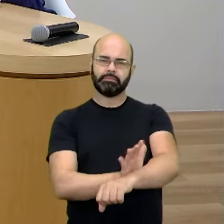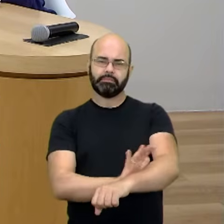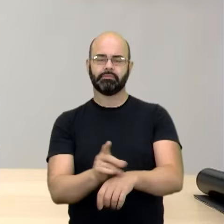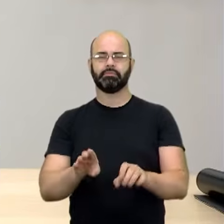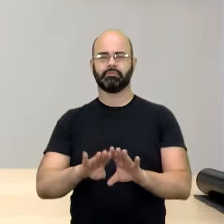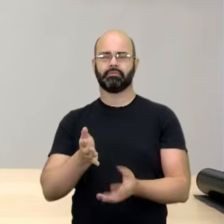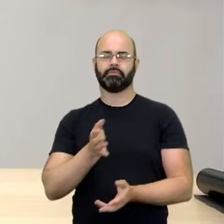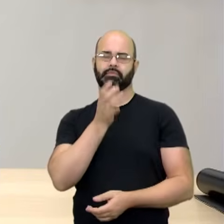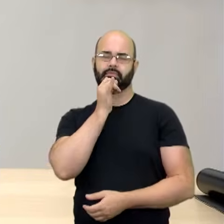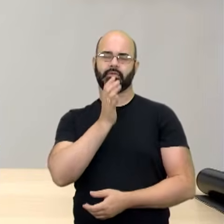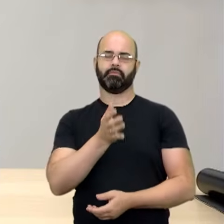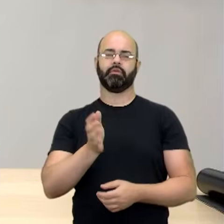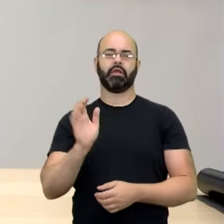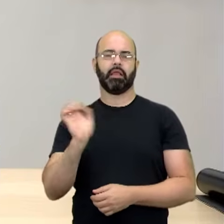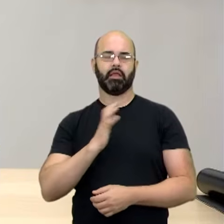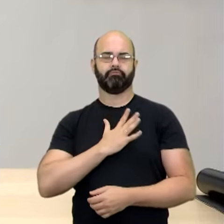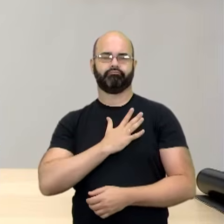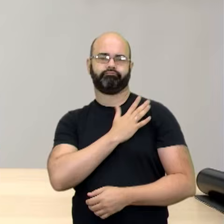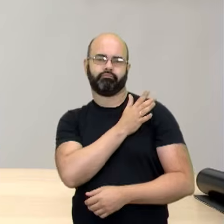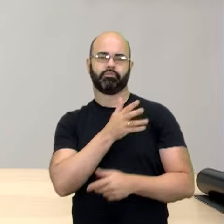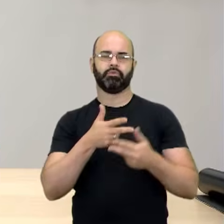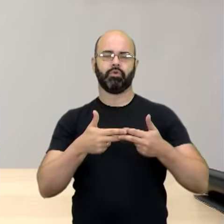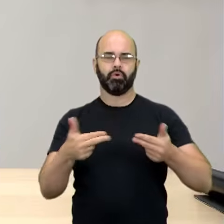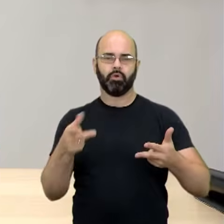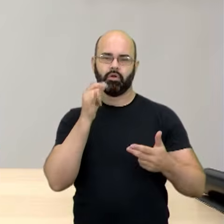homofobia, gordofobia, quando